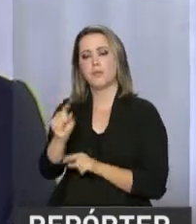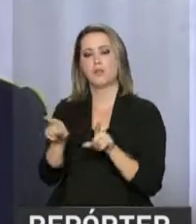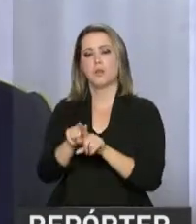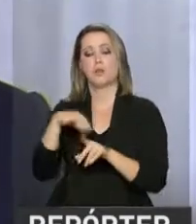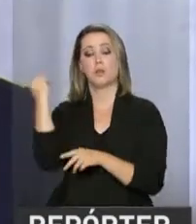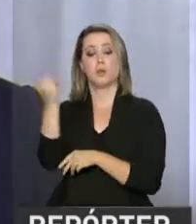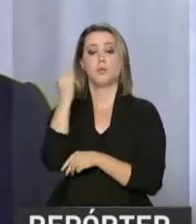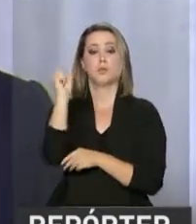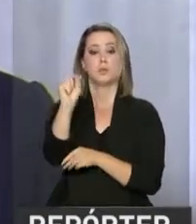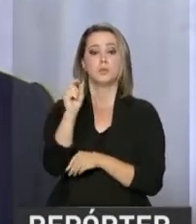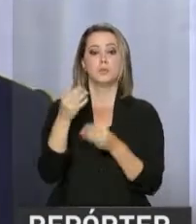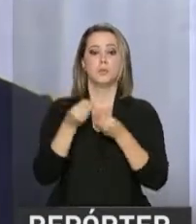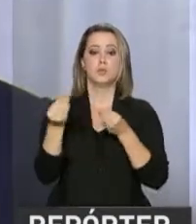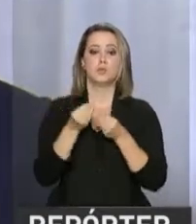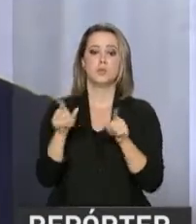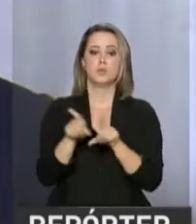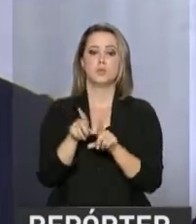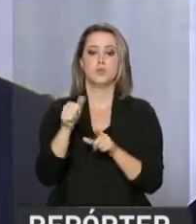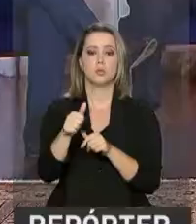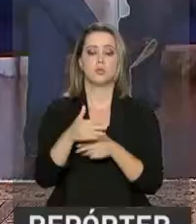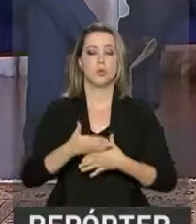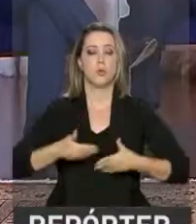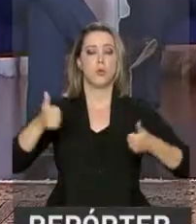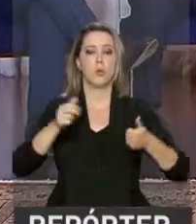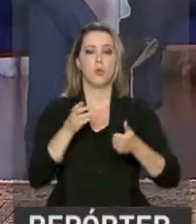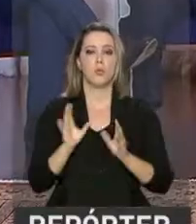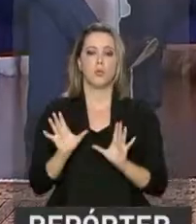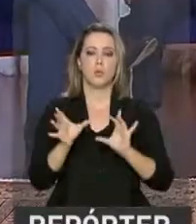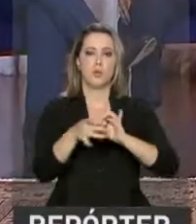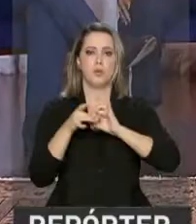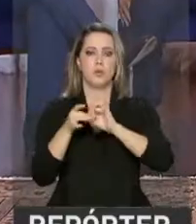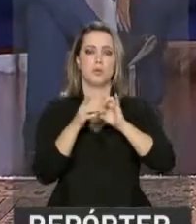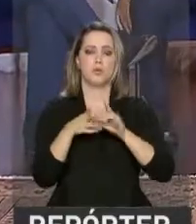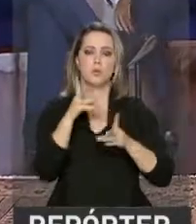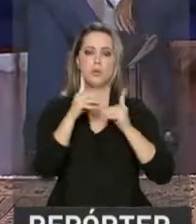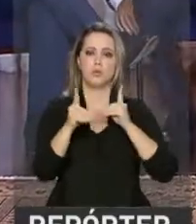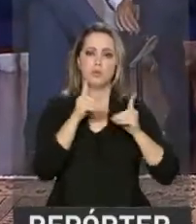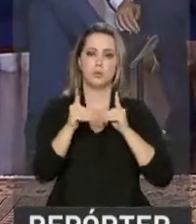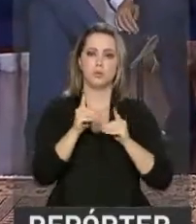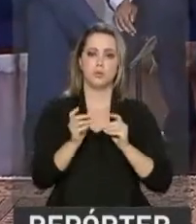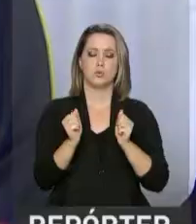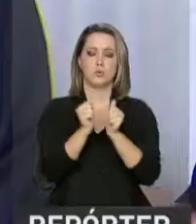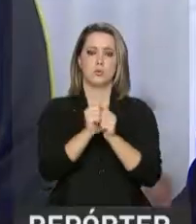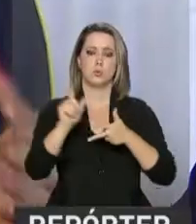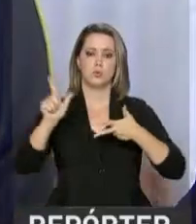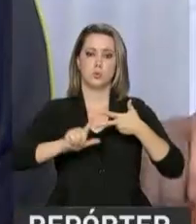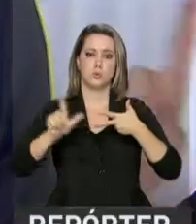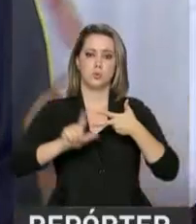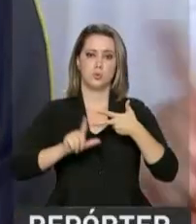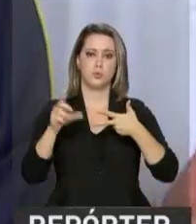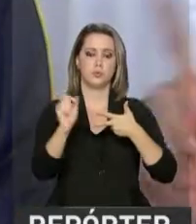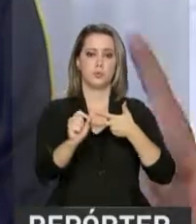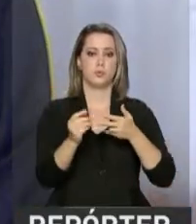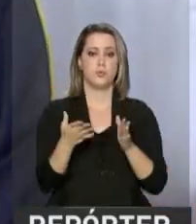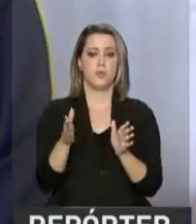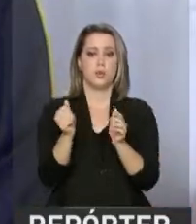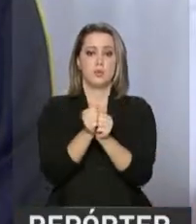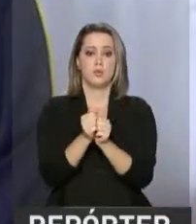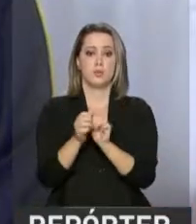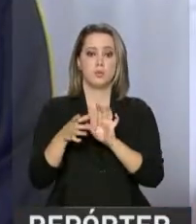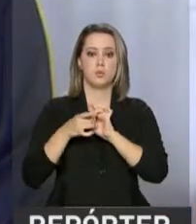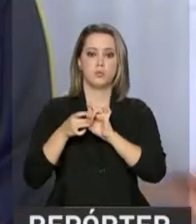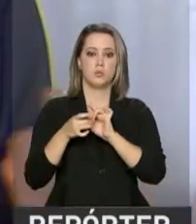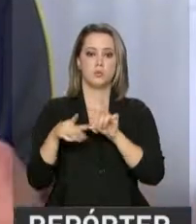da importância do fortalecimento dos entes federativos e do diálogo com o legislativo. Esta interação